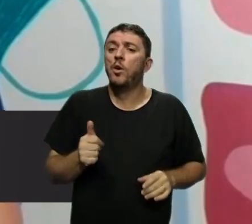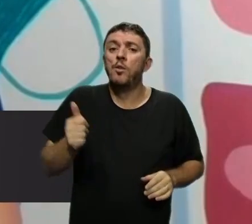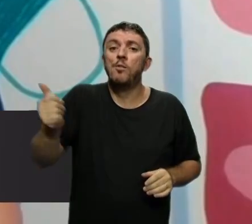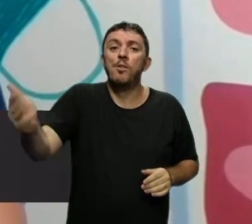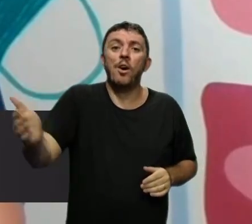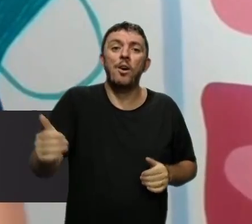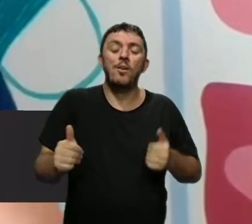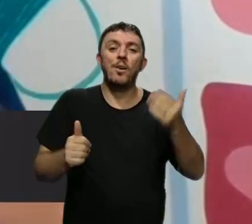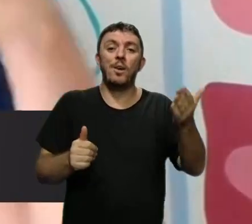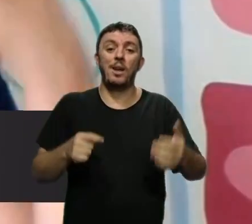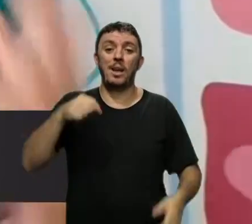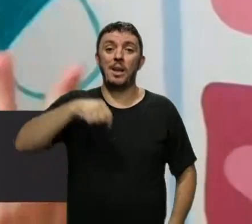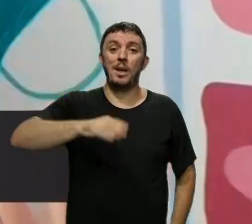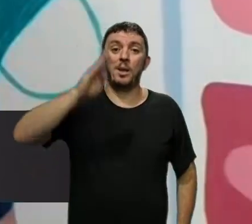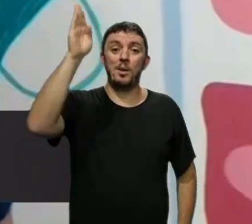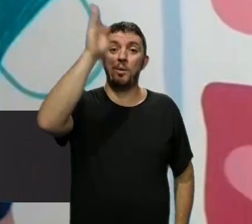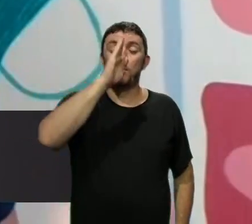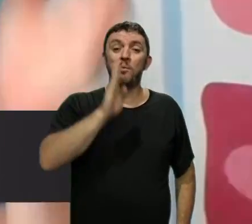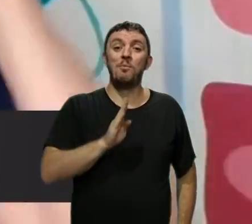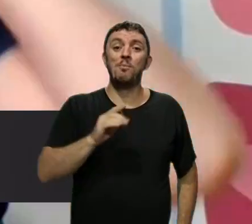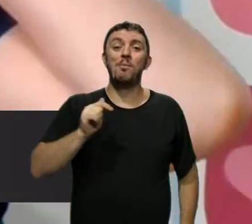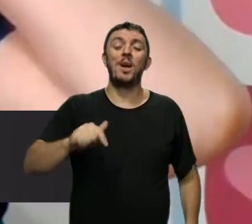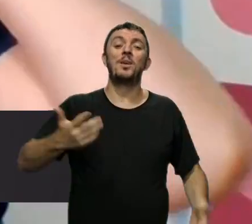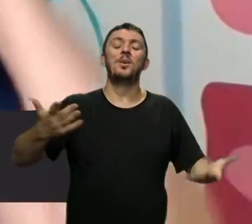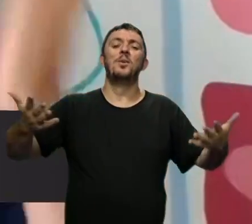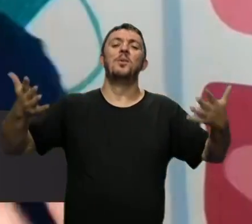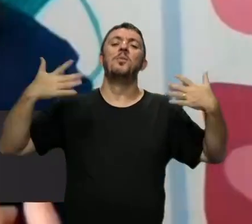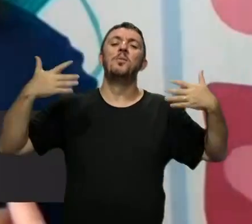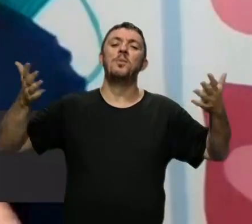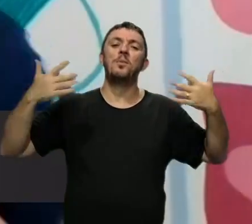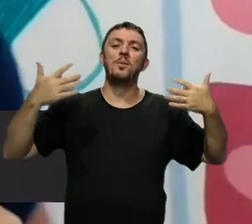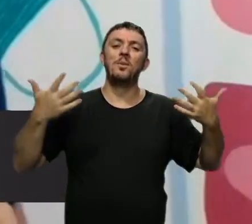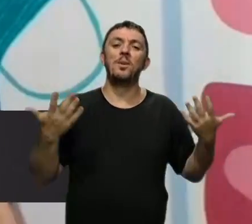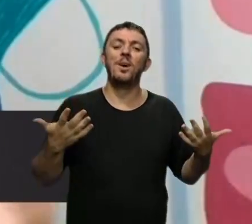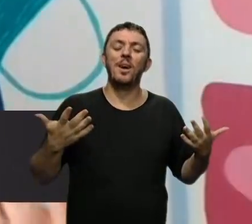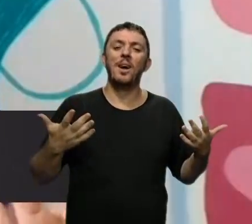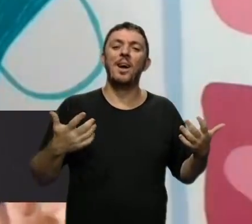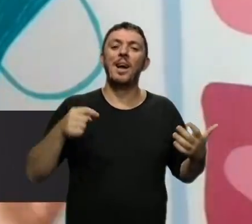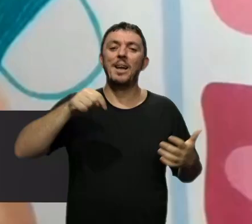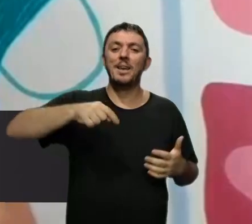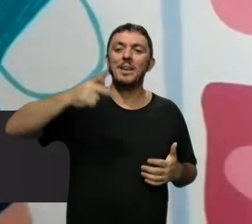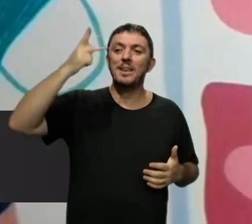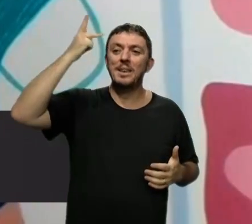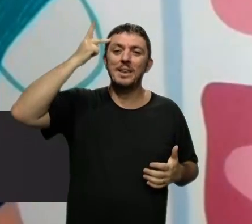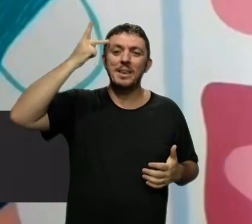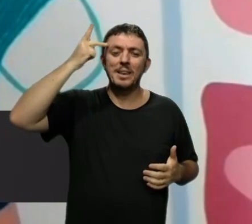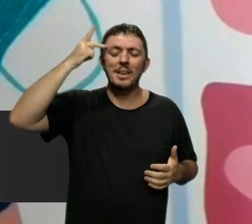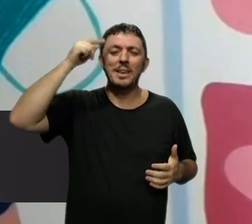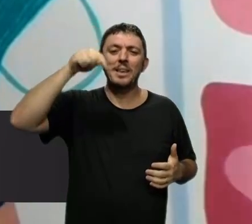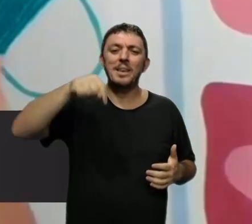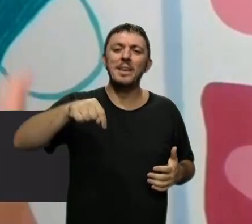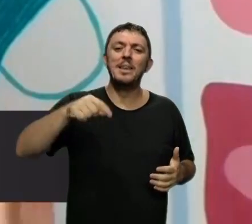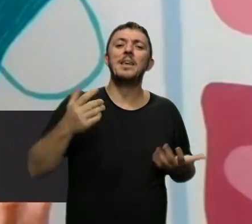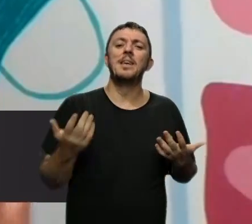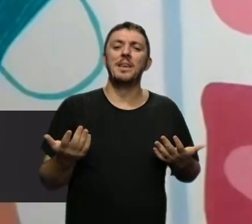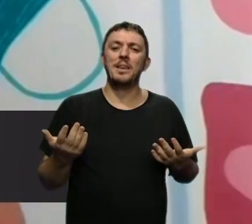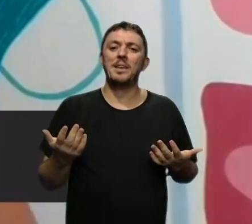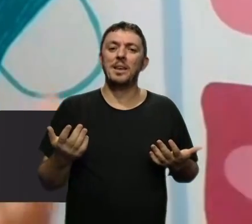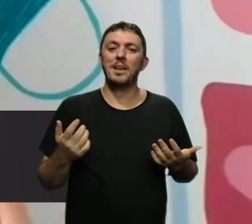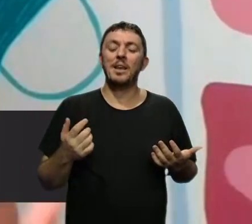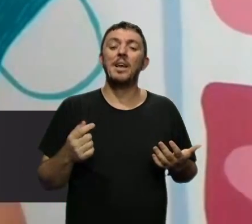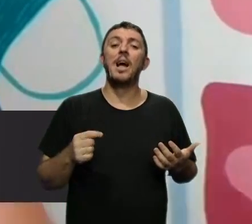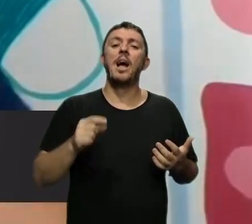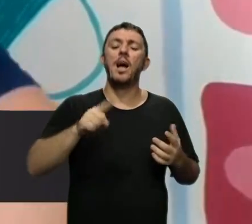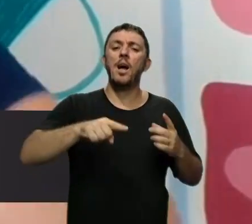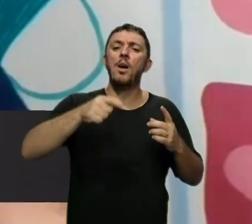e a gente aqui com esse clima tropical, dá 15 graus aqui em São Paulo, não sei aí, mas pelo menos aqui na cidade que eu